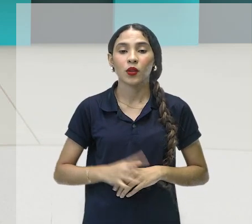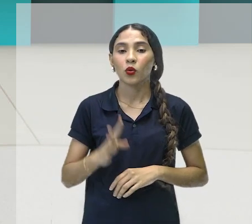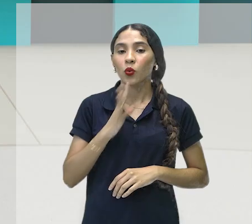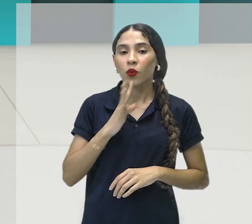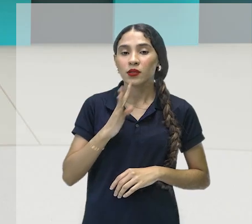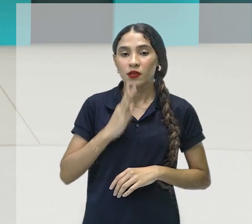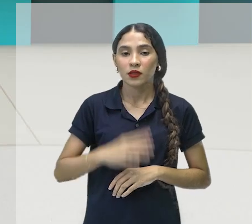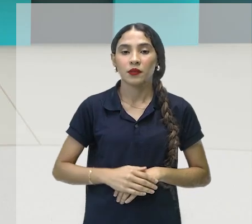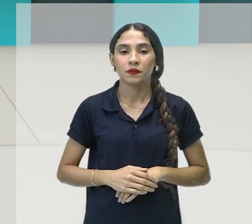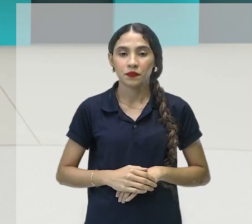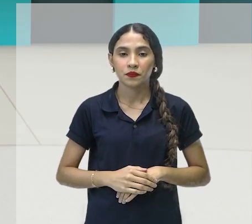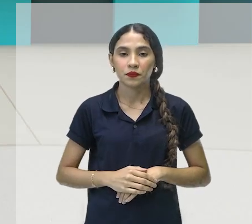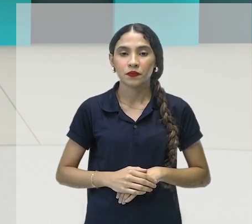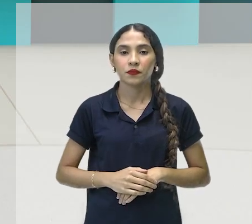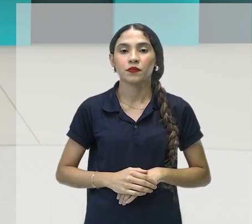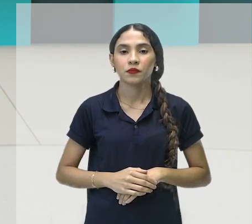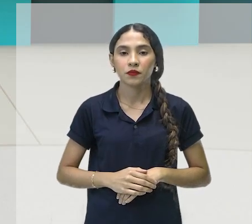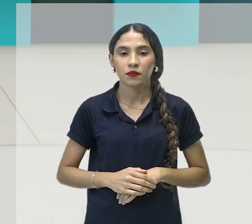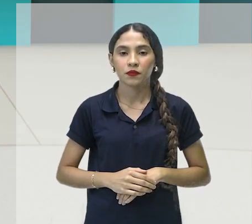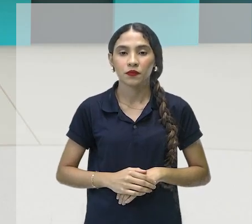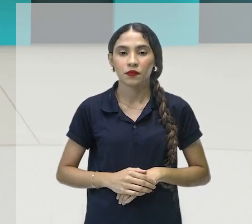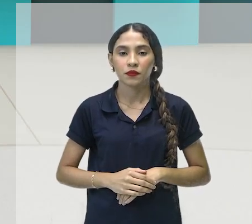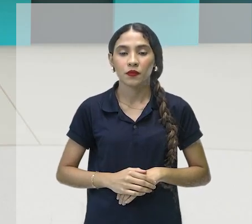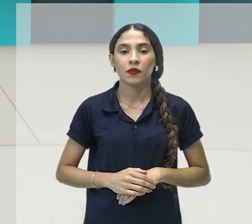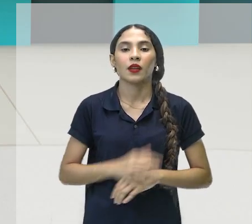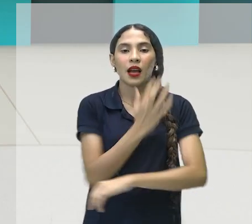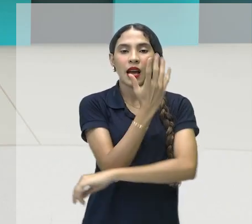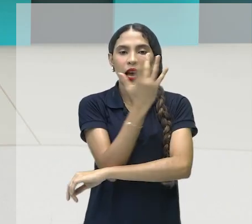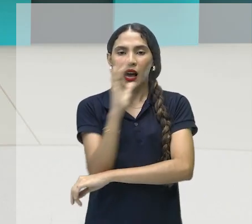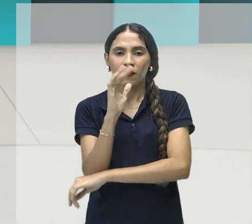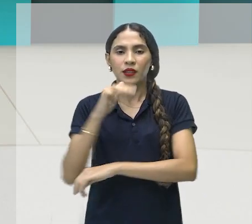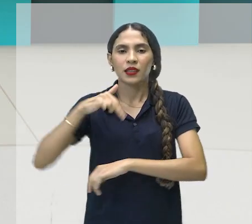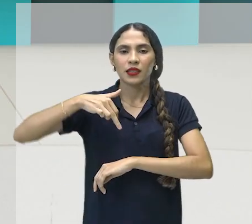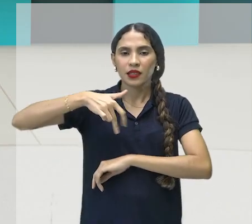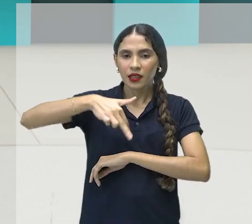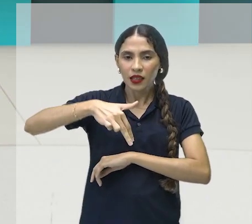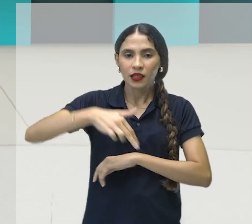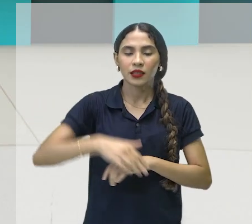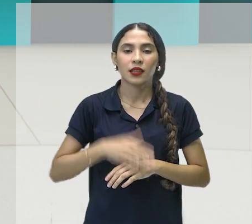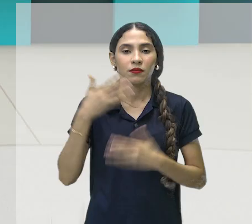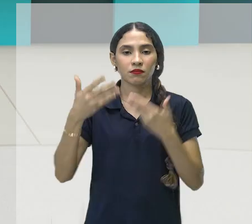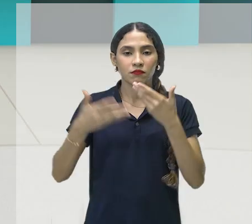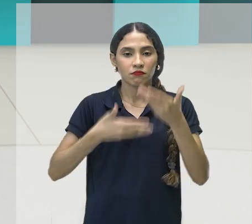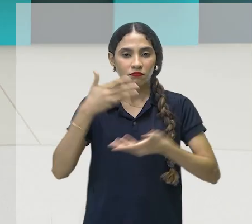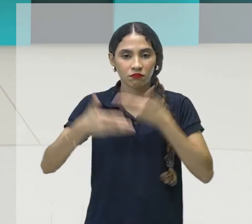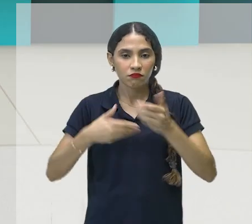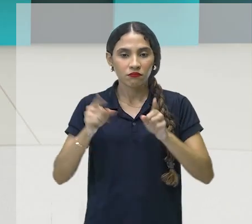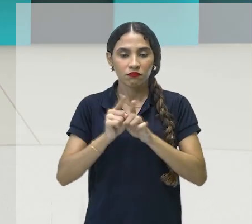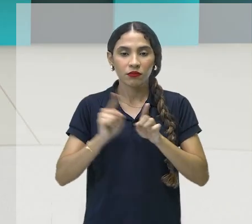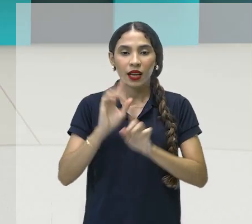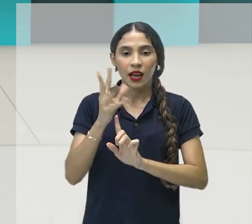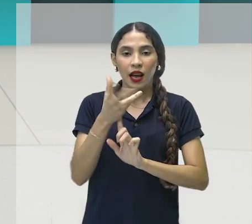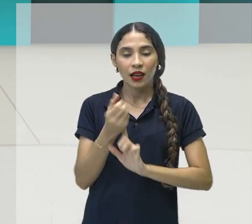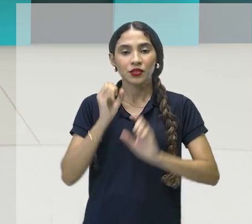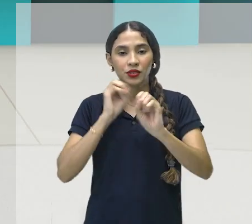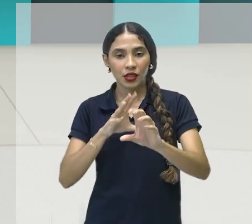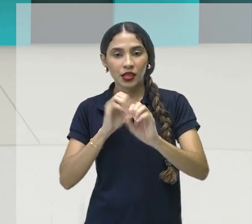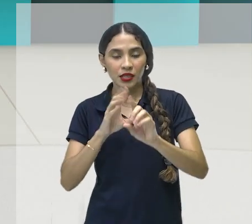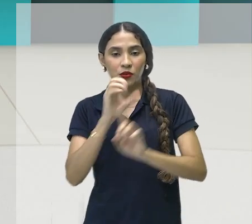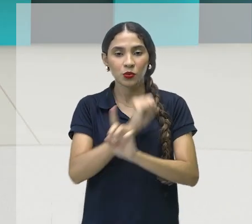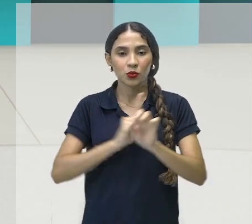binária, conhecida como Árvore que anda articulando arte e